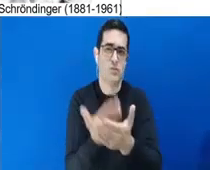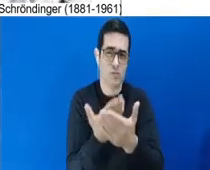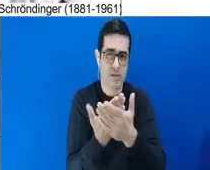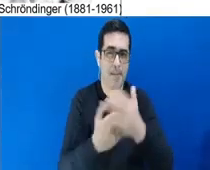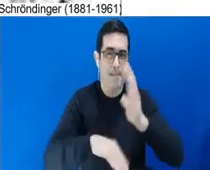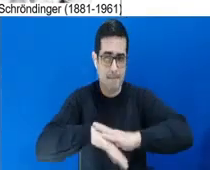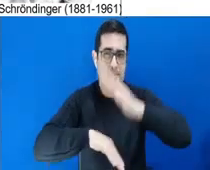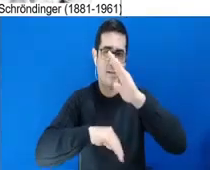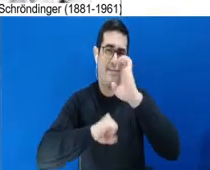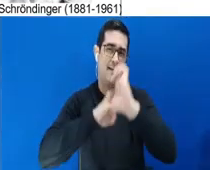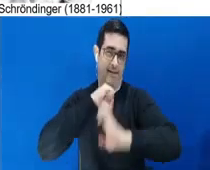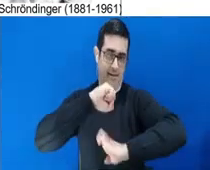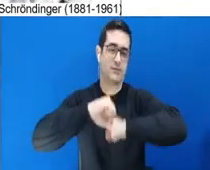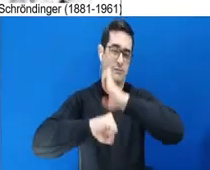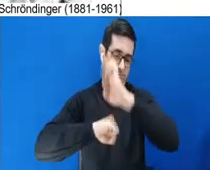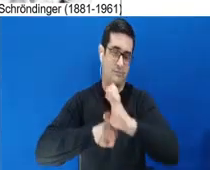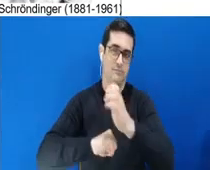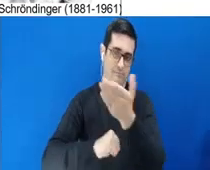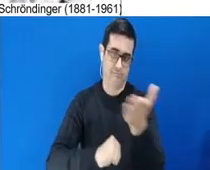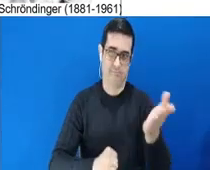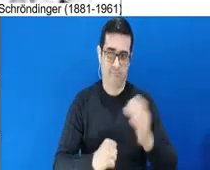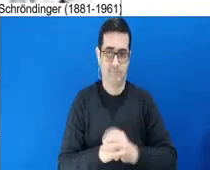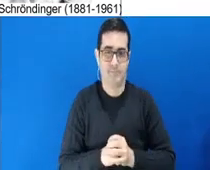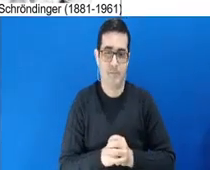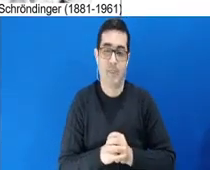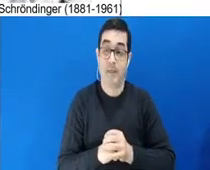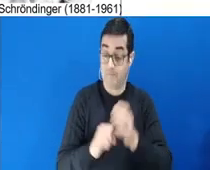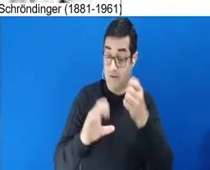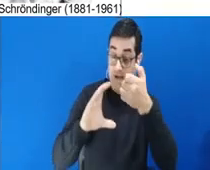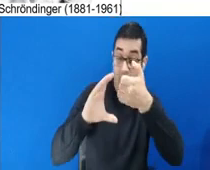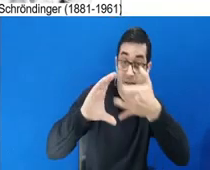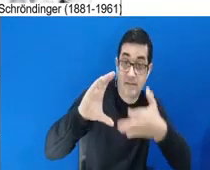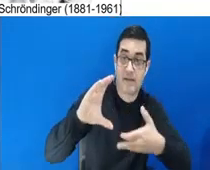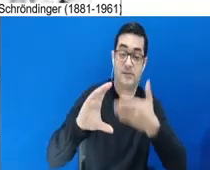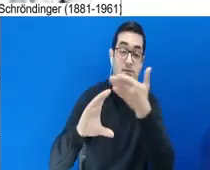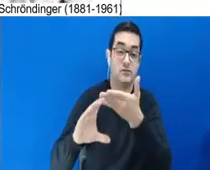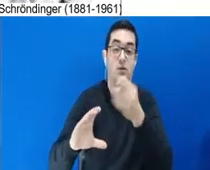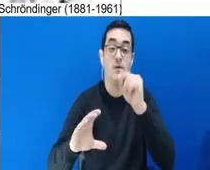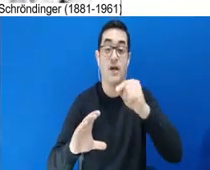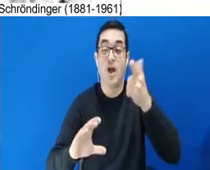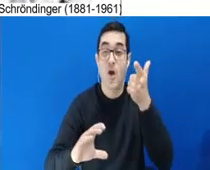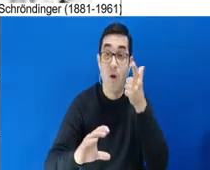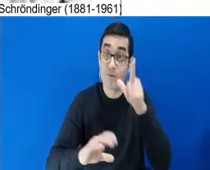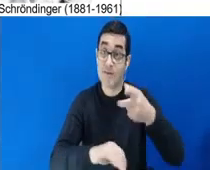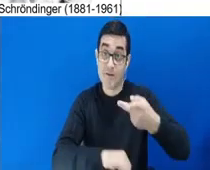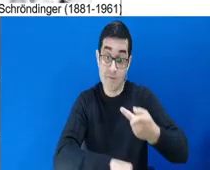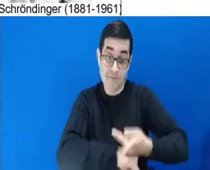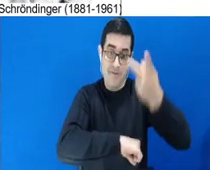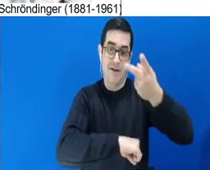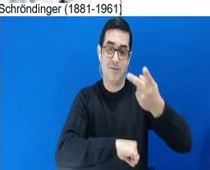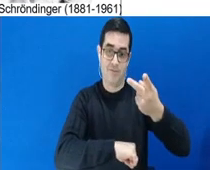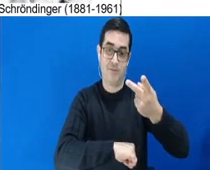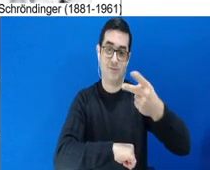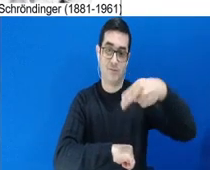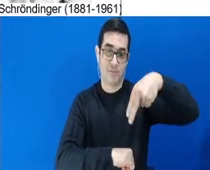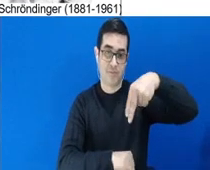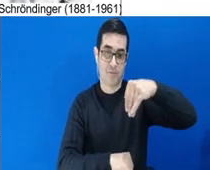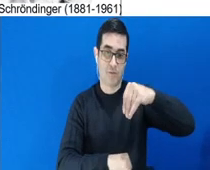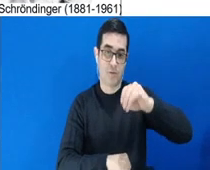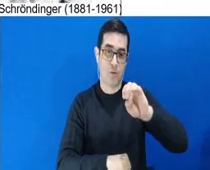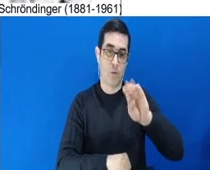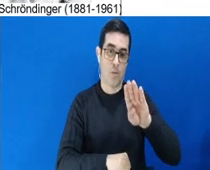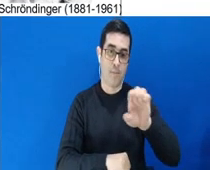as características do elétron, e por isso ele recebe o prêmio Nobel em 1933, justamente pela descoberta de uma